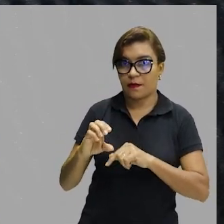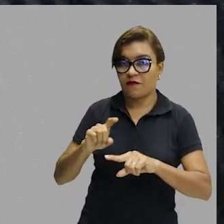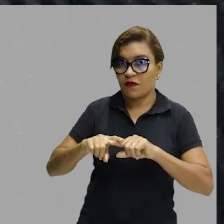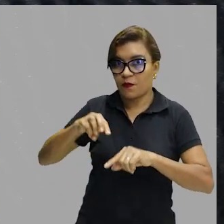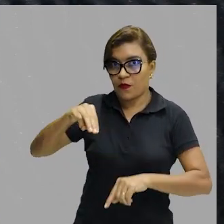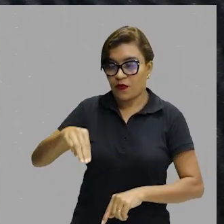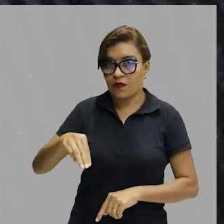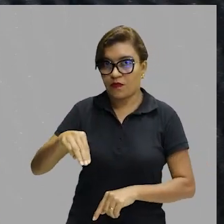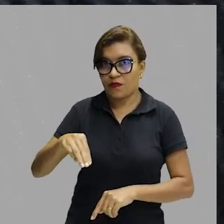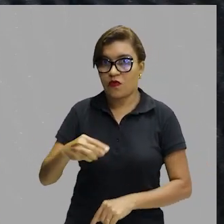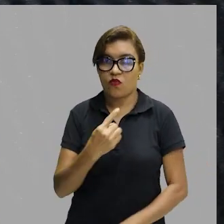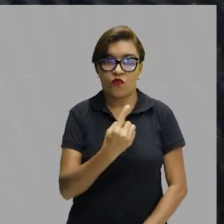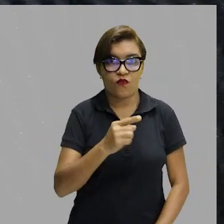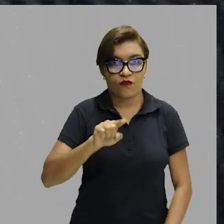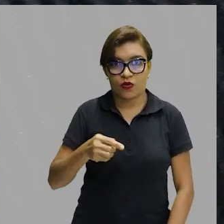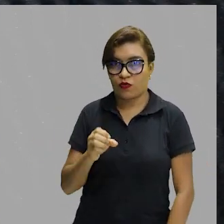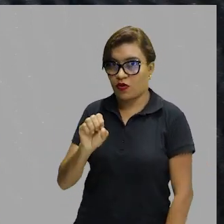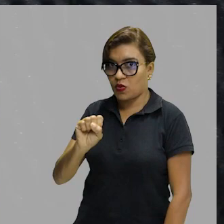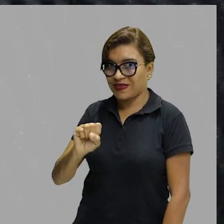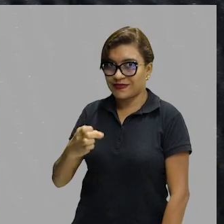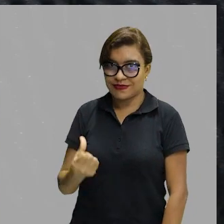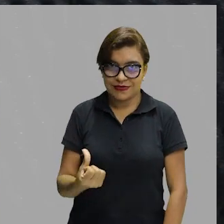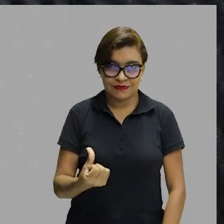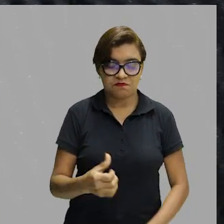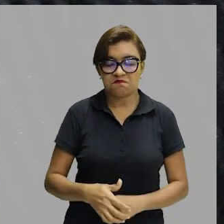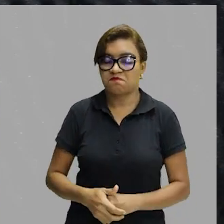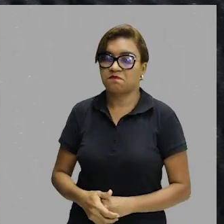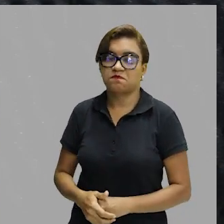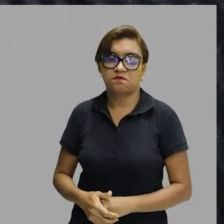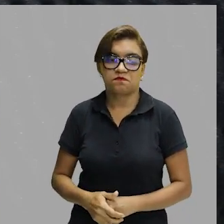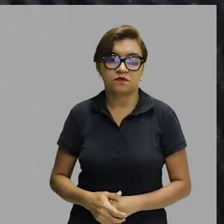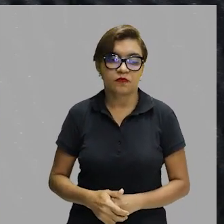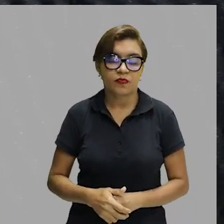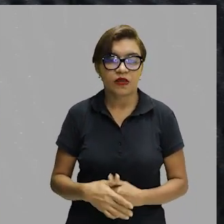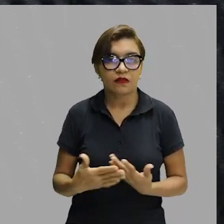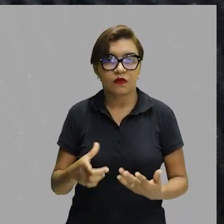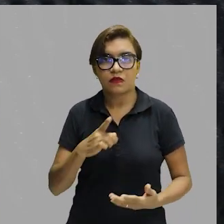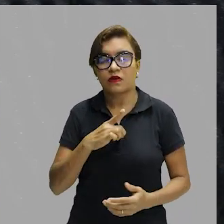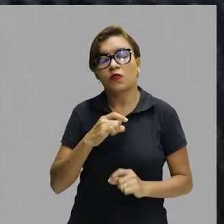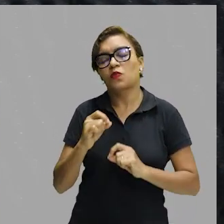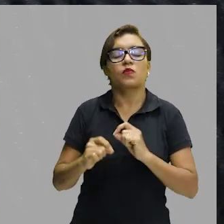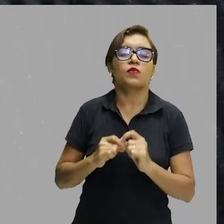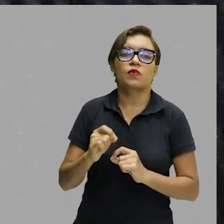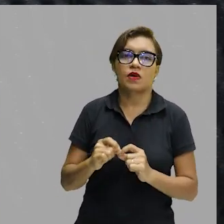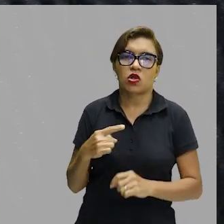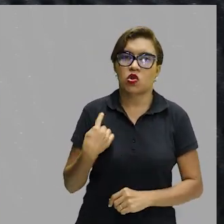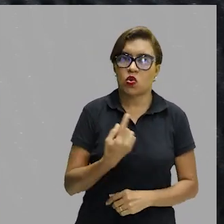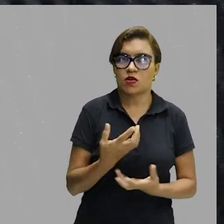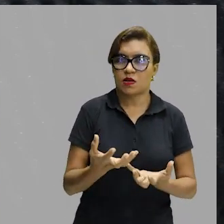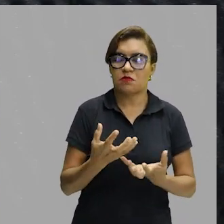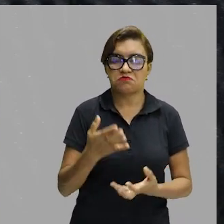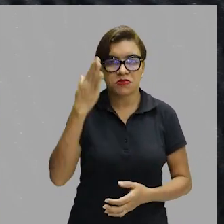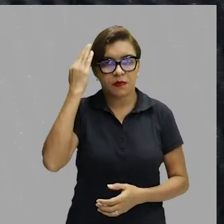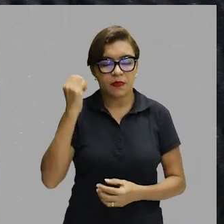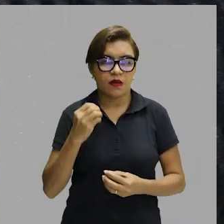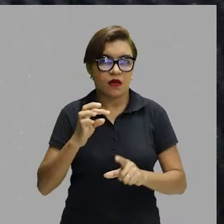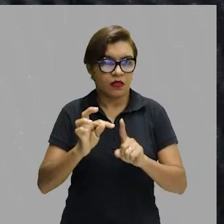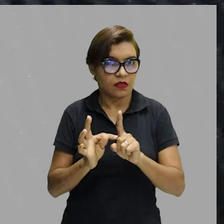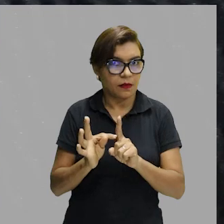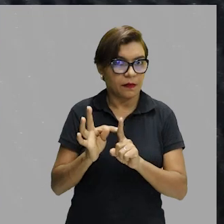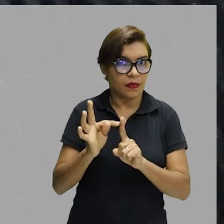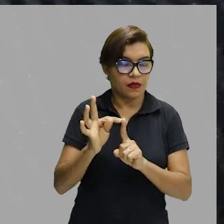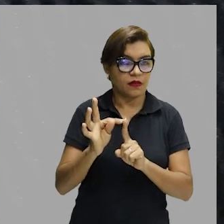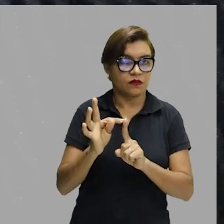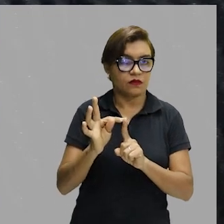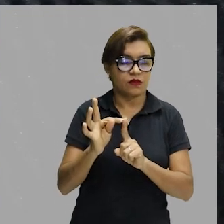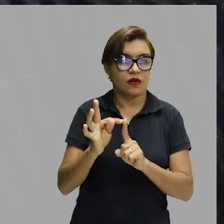água, que é 1,86. Então, vamos lá. O que nós queremos? Nós queremos saber a temperatura de congelamento